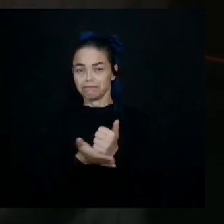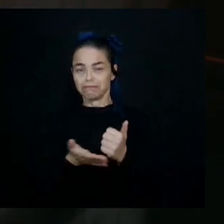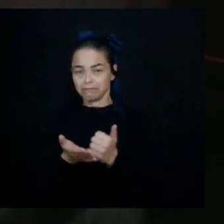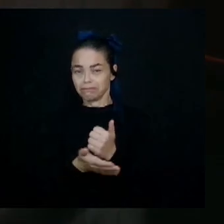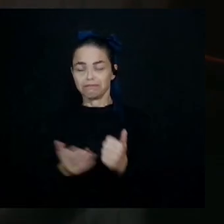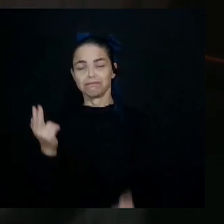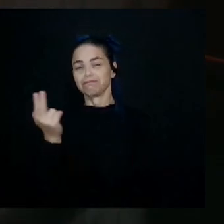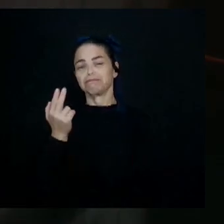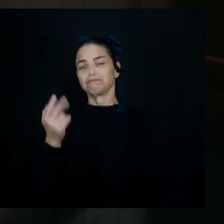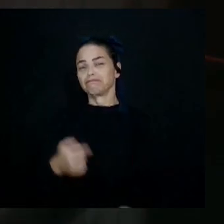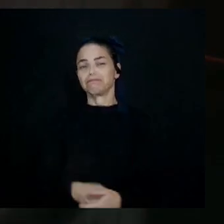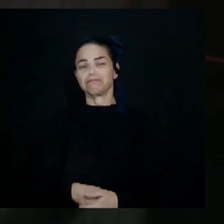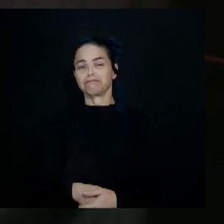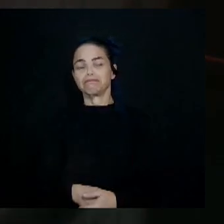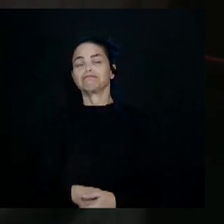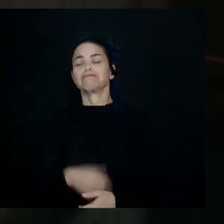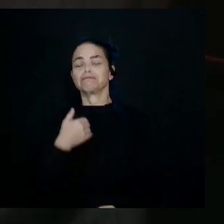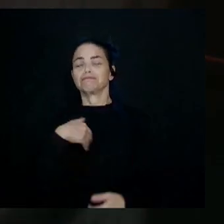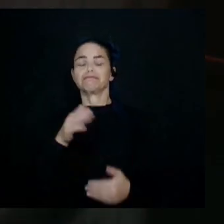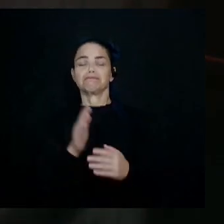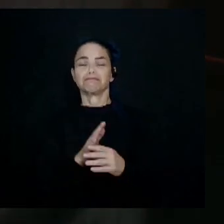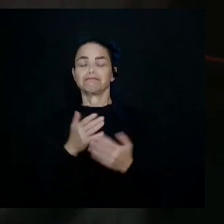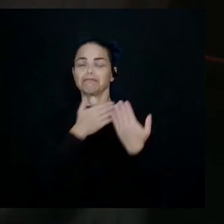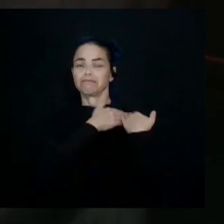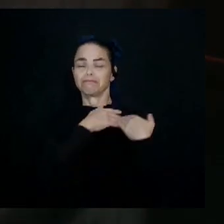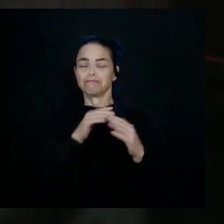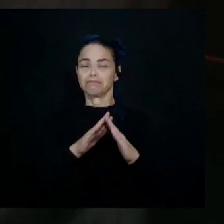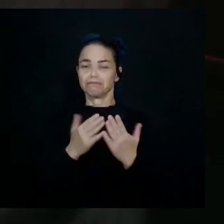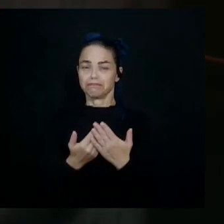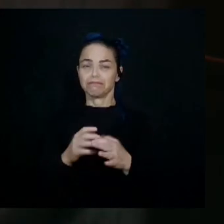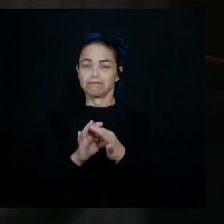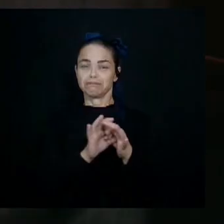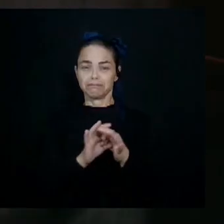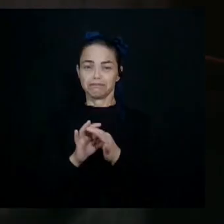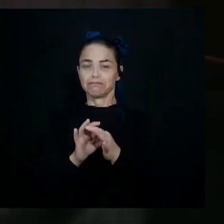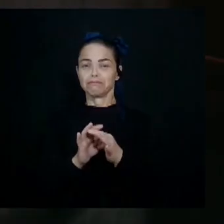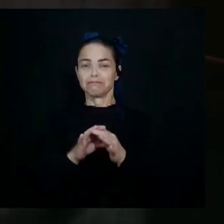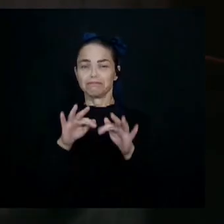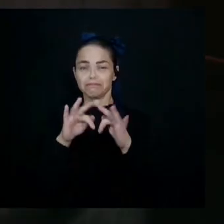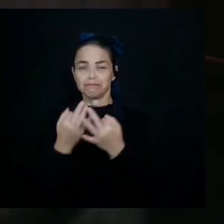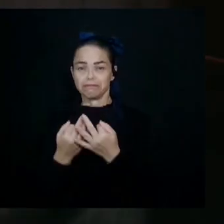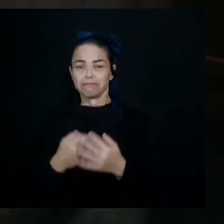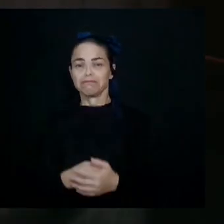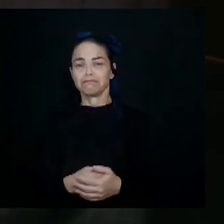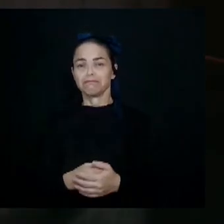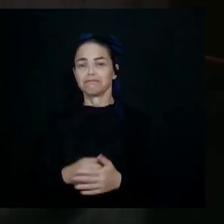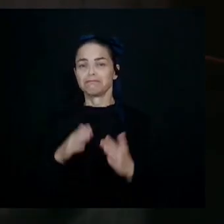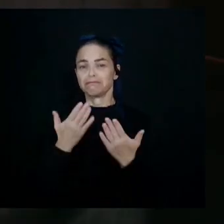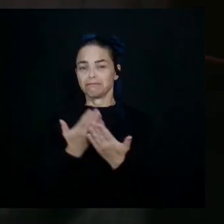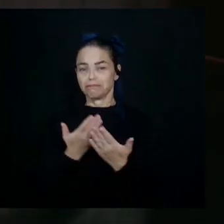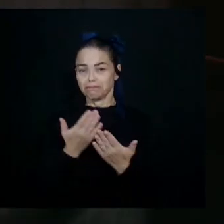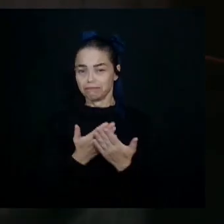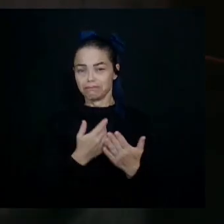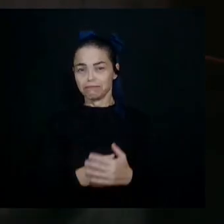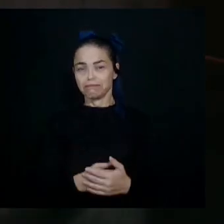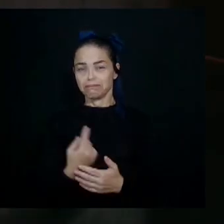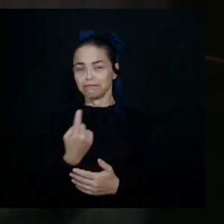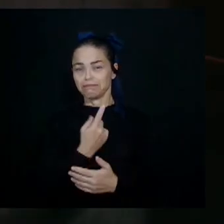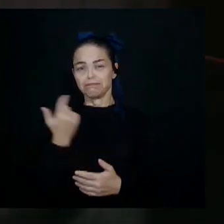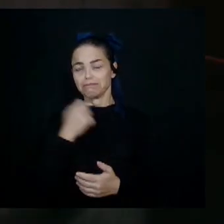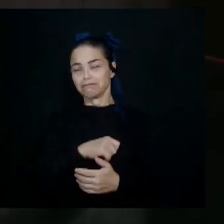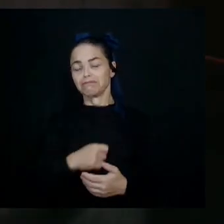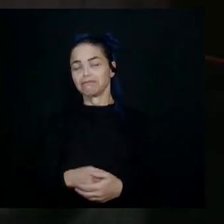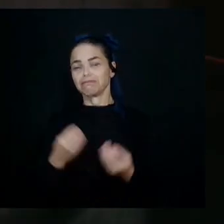para a escola, né? Precisamos da conexão entre família e escola, para que a gente possa oferecer algo